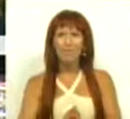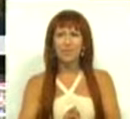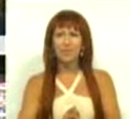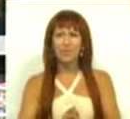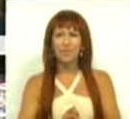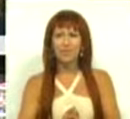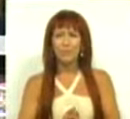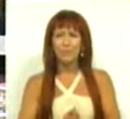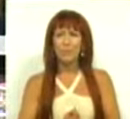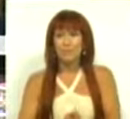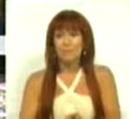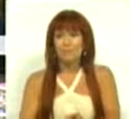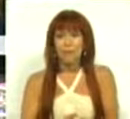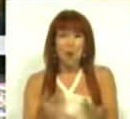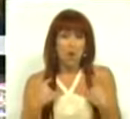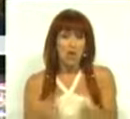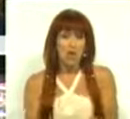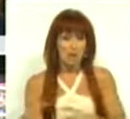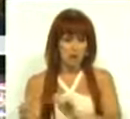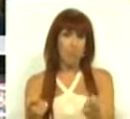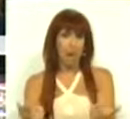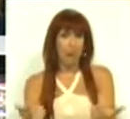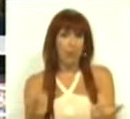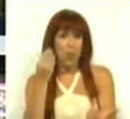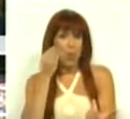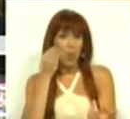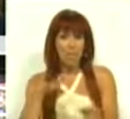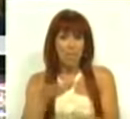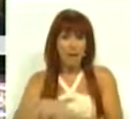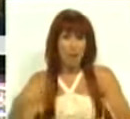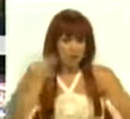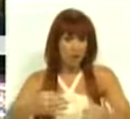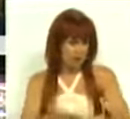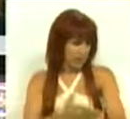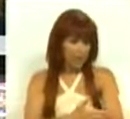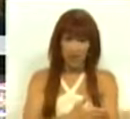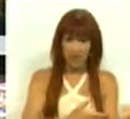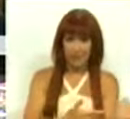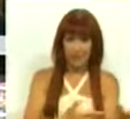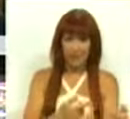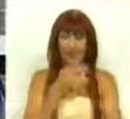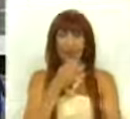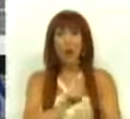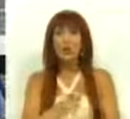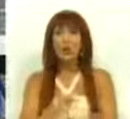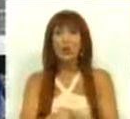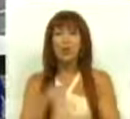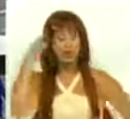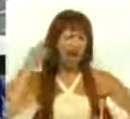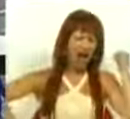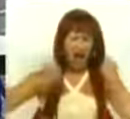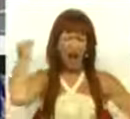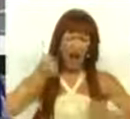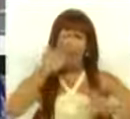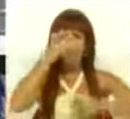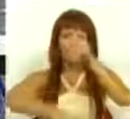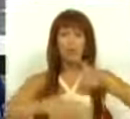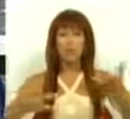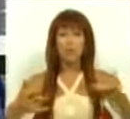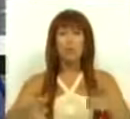que acabámos de ter um debate sobre o mapa judiciário, falou-se em contestação